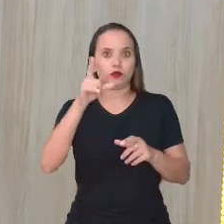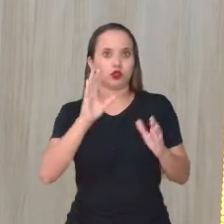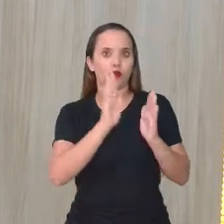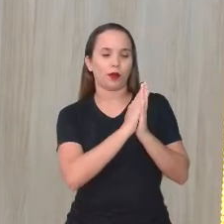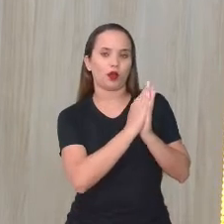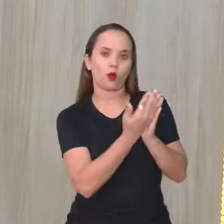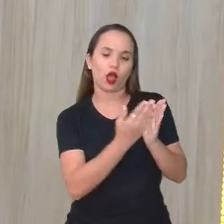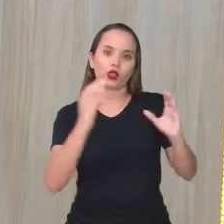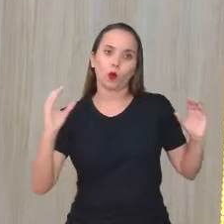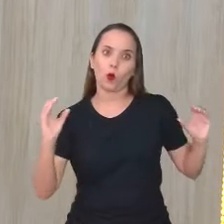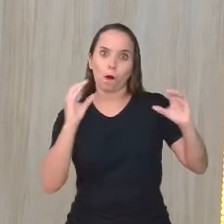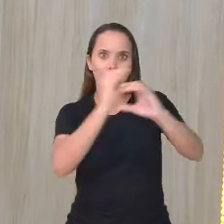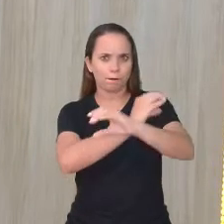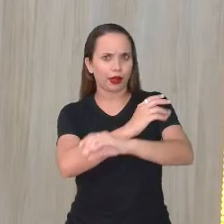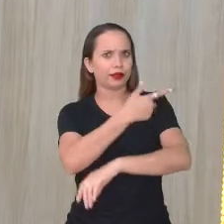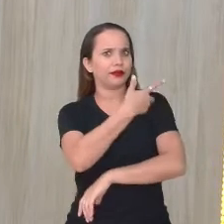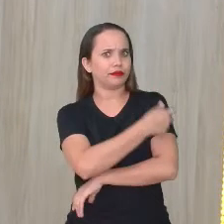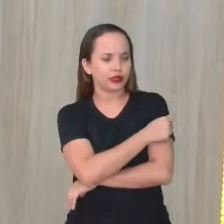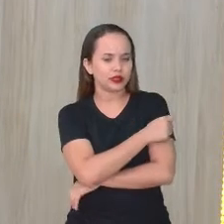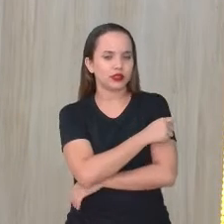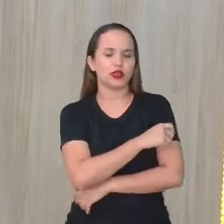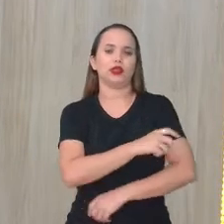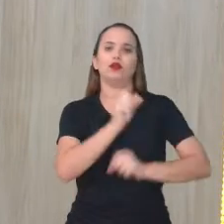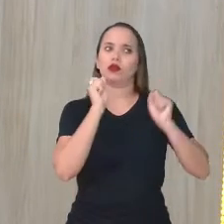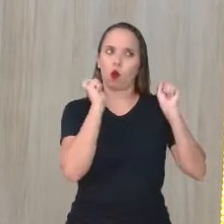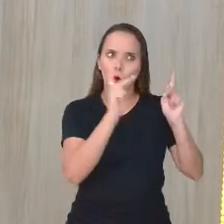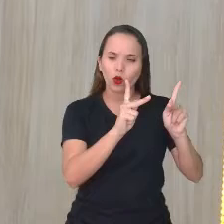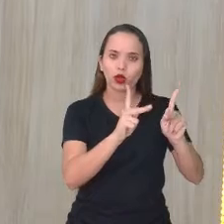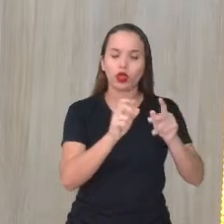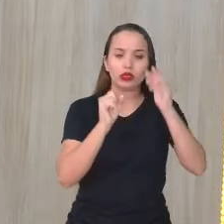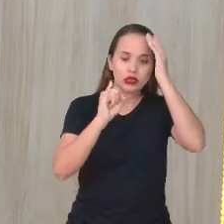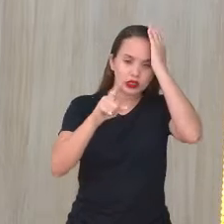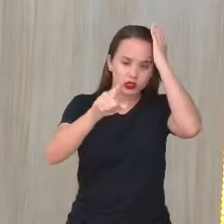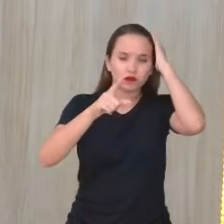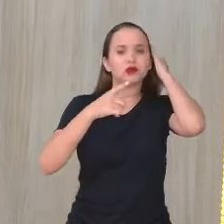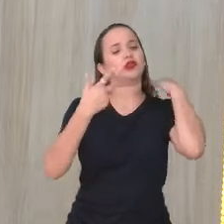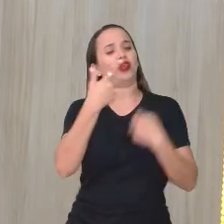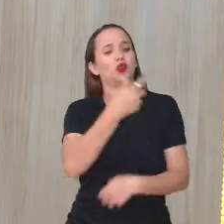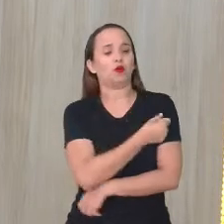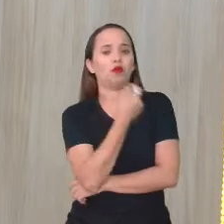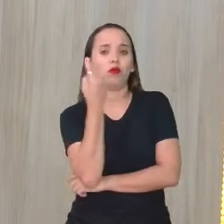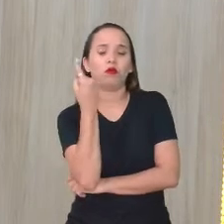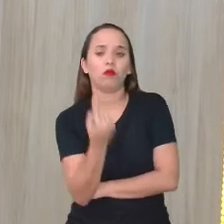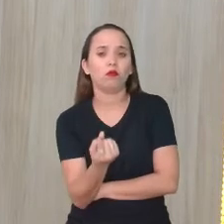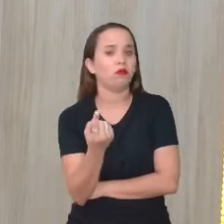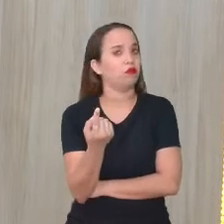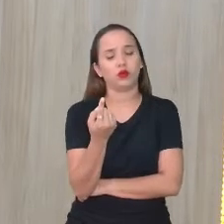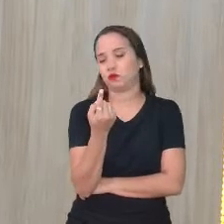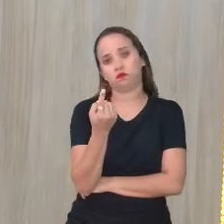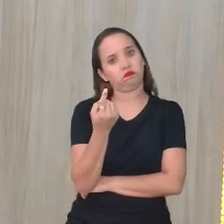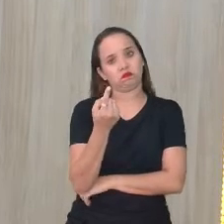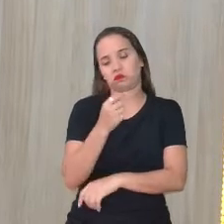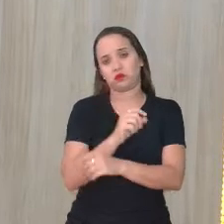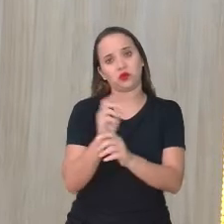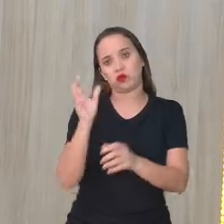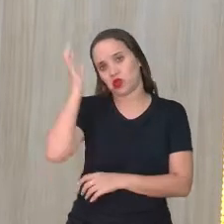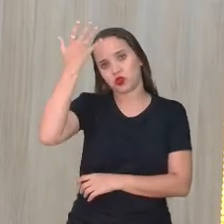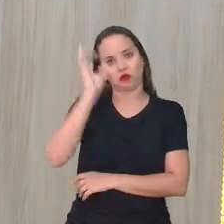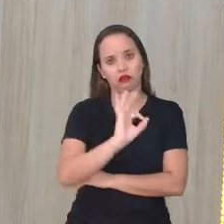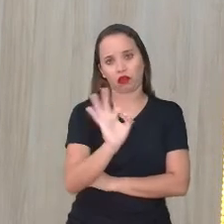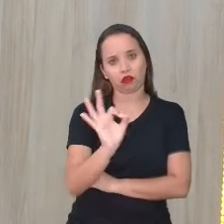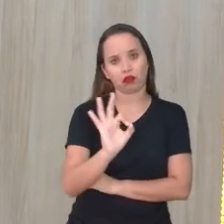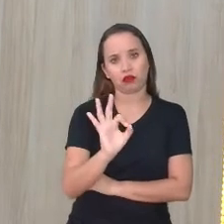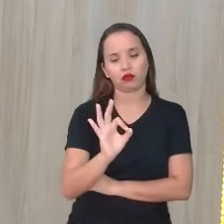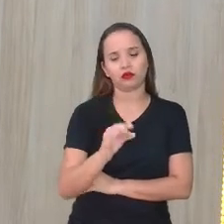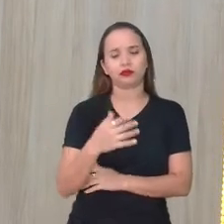gente? Não adianta tomar somente uma vacina se pede 3 vacinas, como é o caso de, por exemplo, a vacina contra a hepatite,